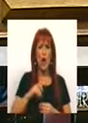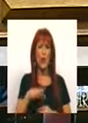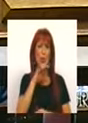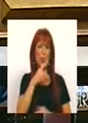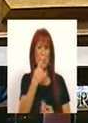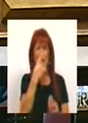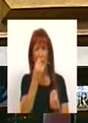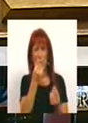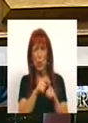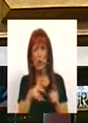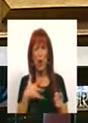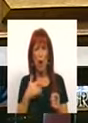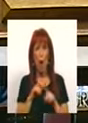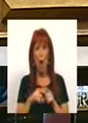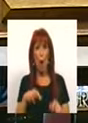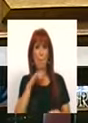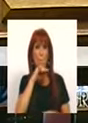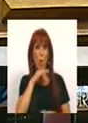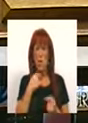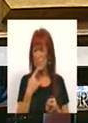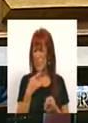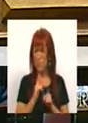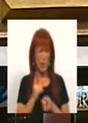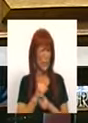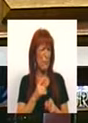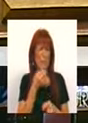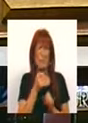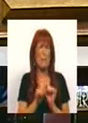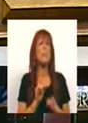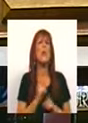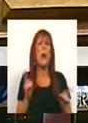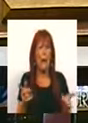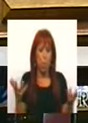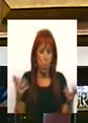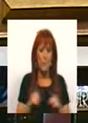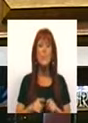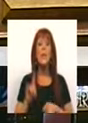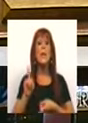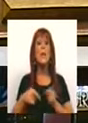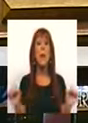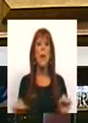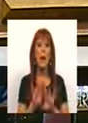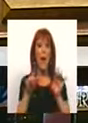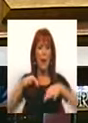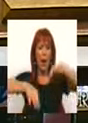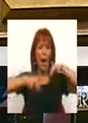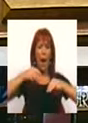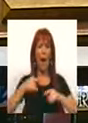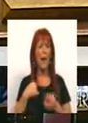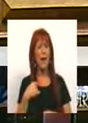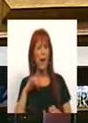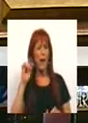uma espécie de dronocops, não se percebe muito bem para fazer o quê. Foi a evidente manobra de